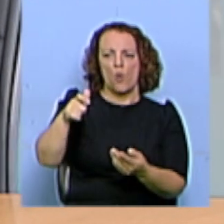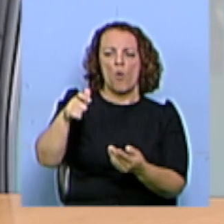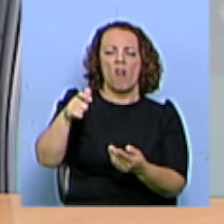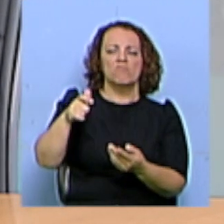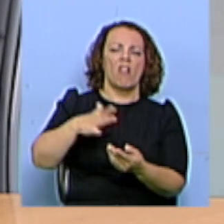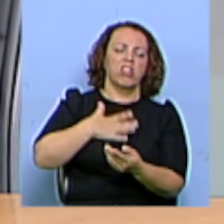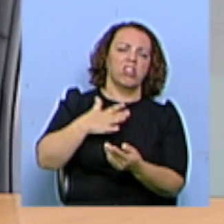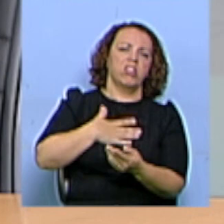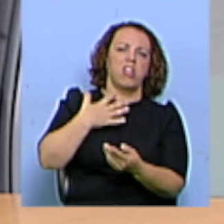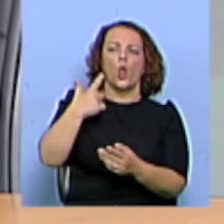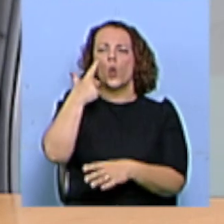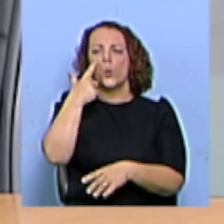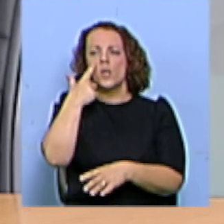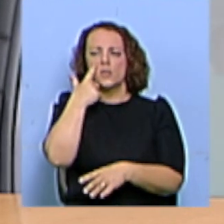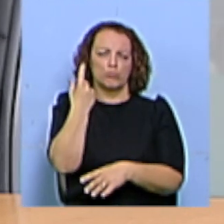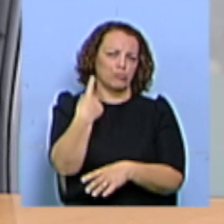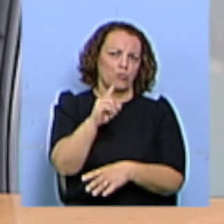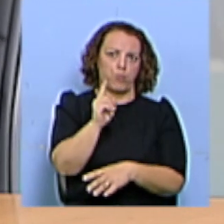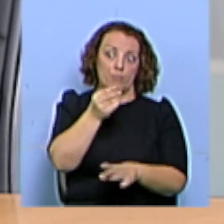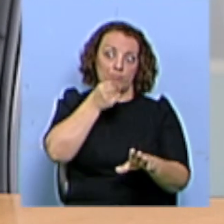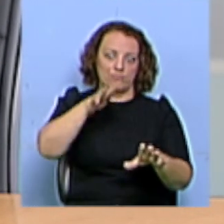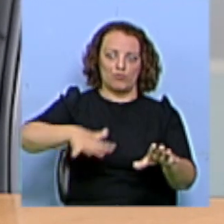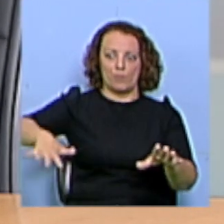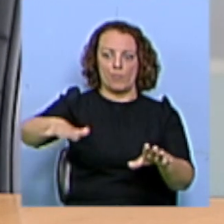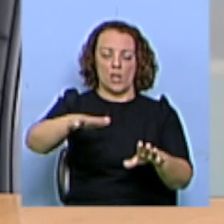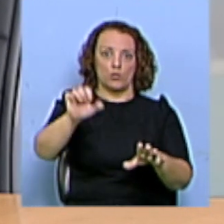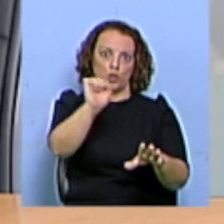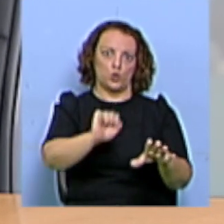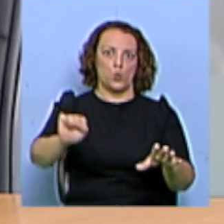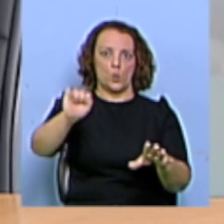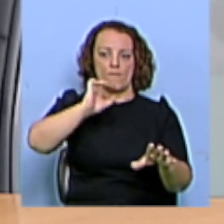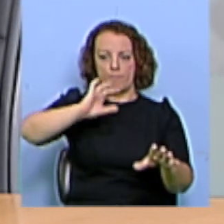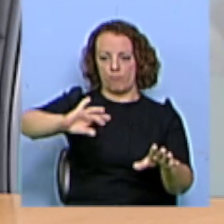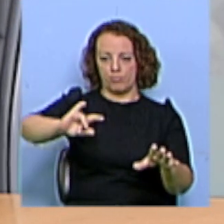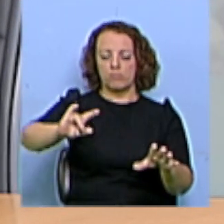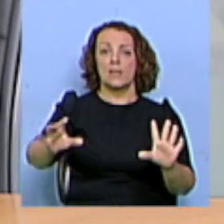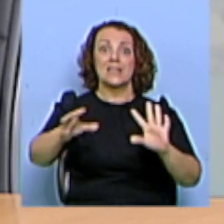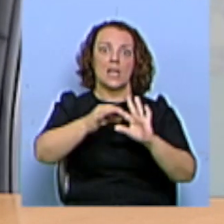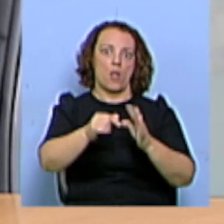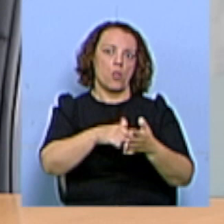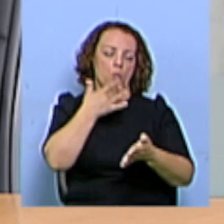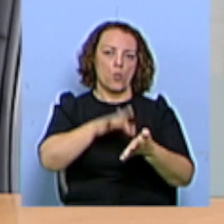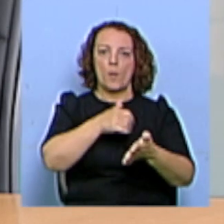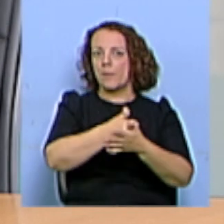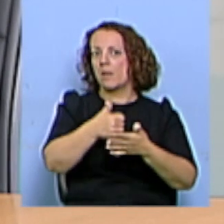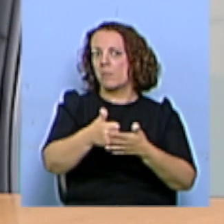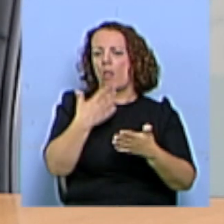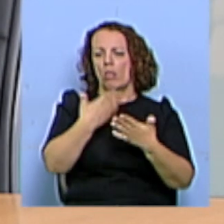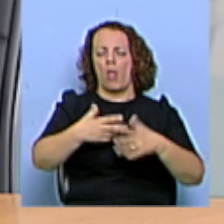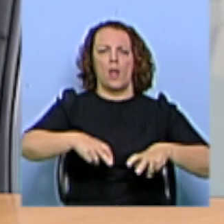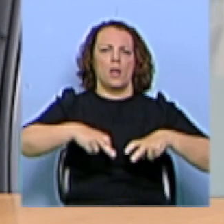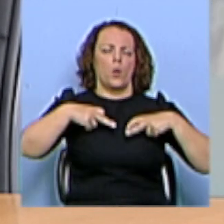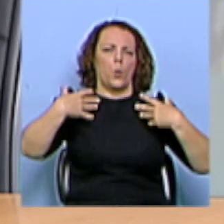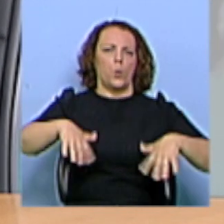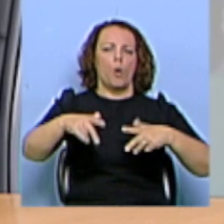espaço geográfico, bíblico, que é profundamente enriquecedor, porque ele se joga muito